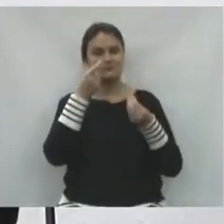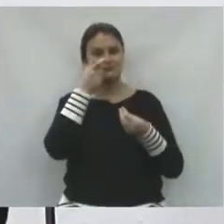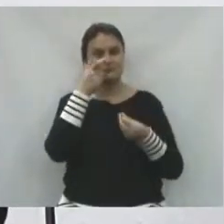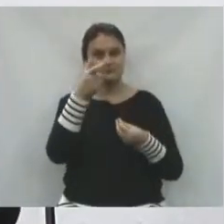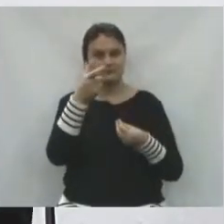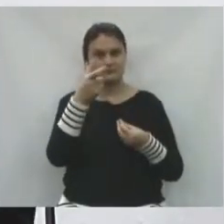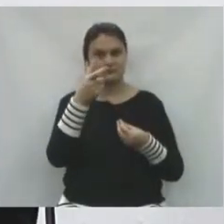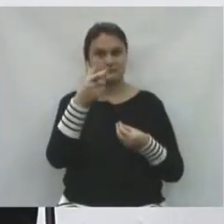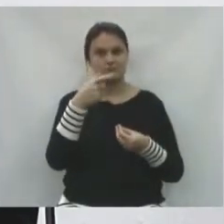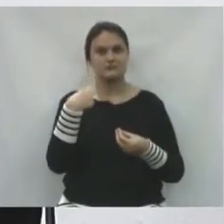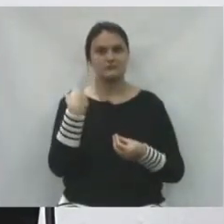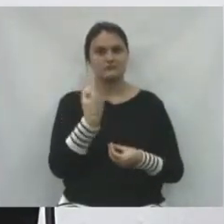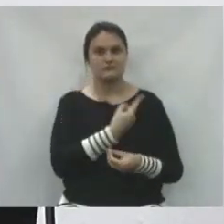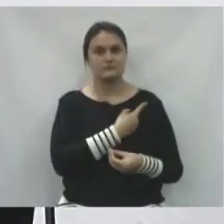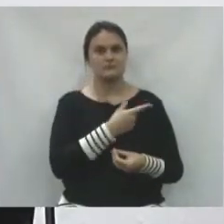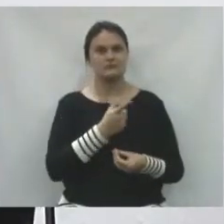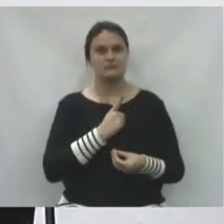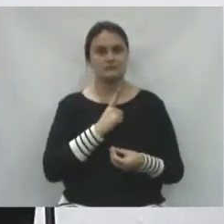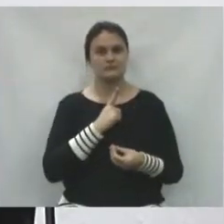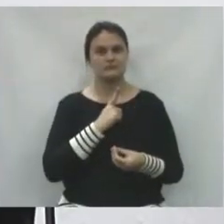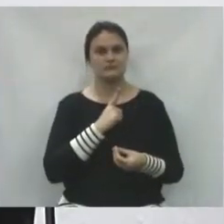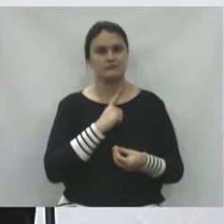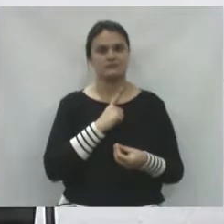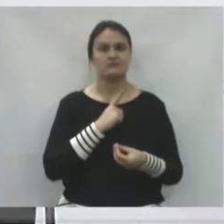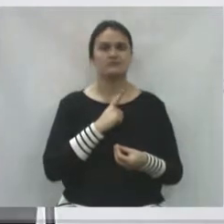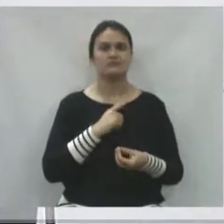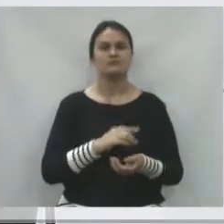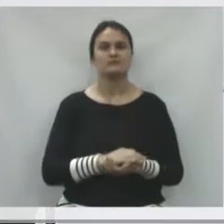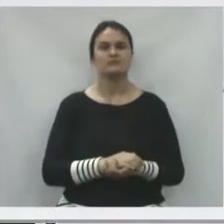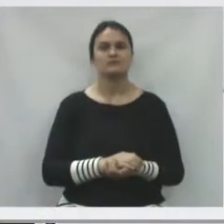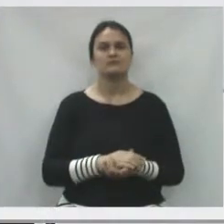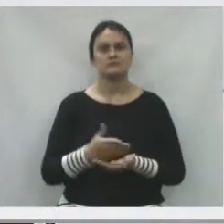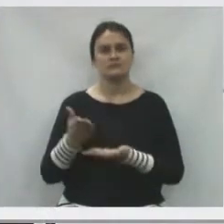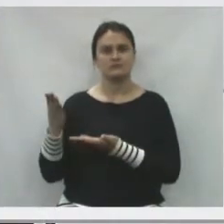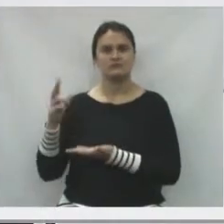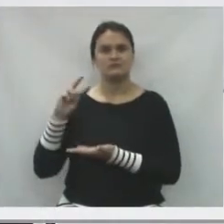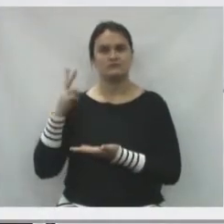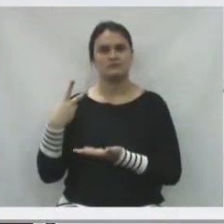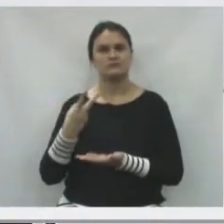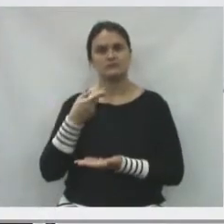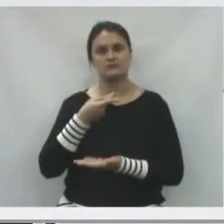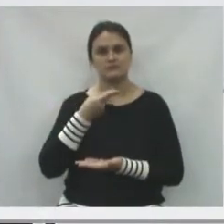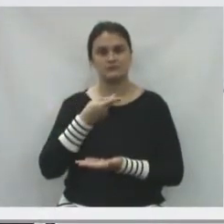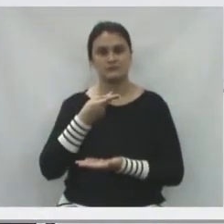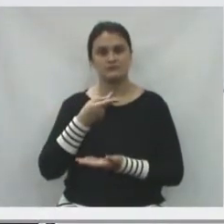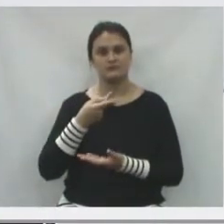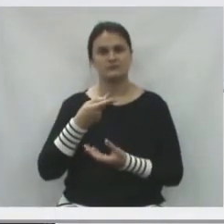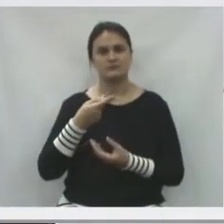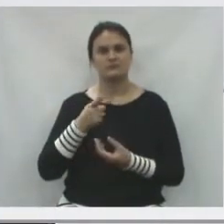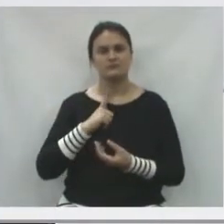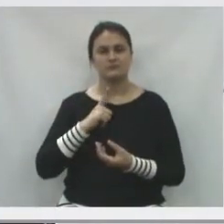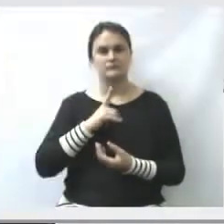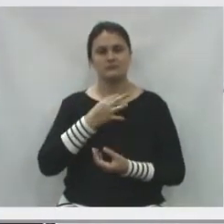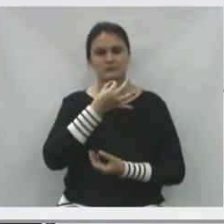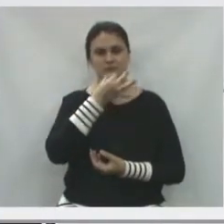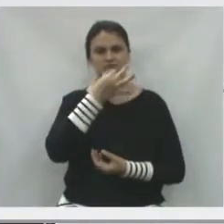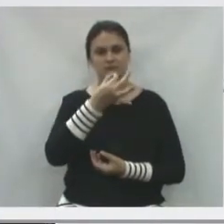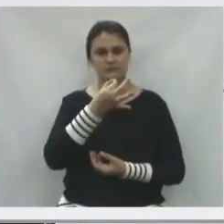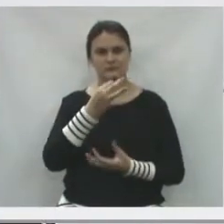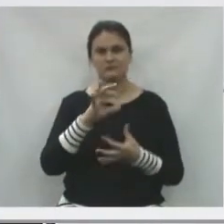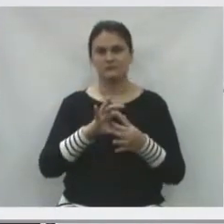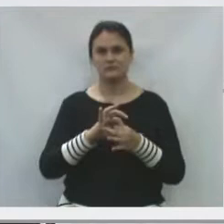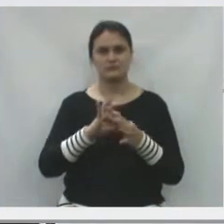interessante. Tivemos os nossos edis que aqui falaram, expressando